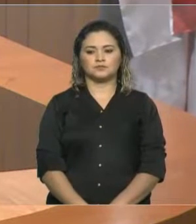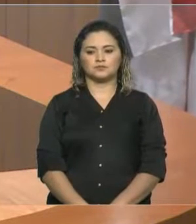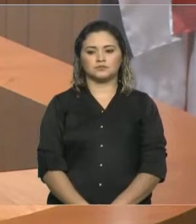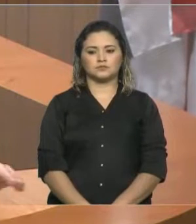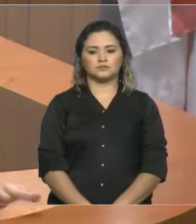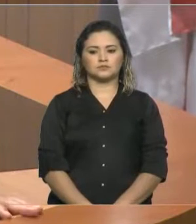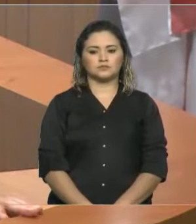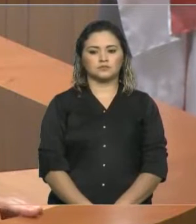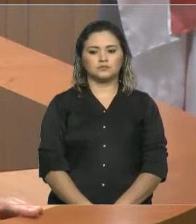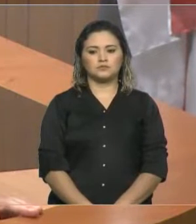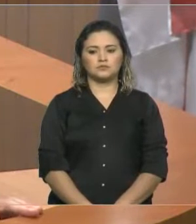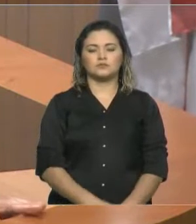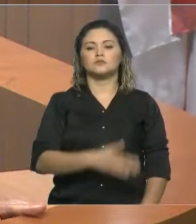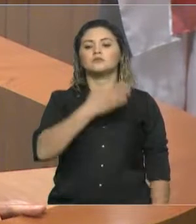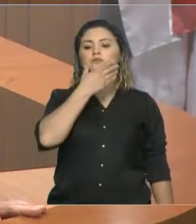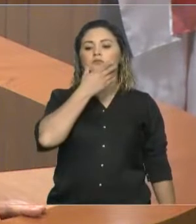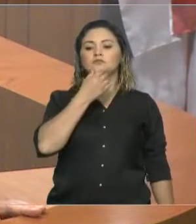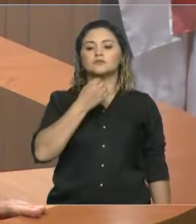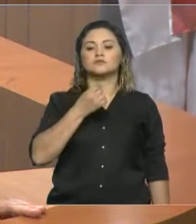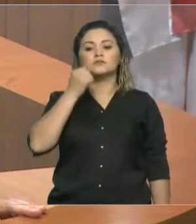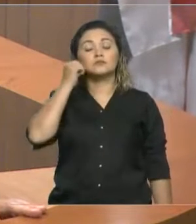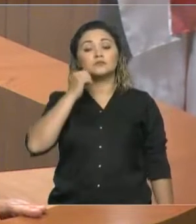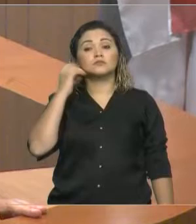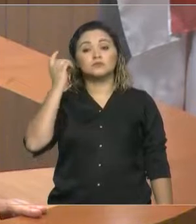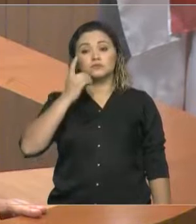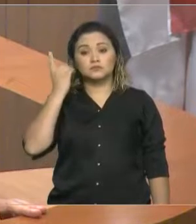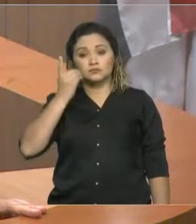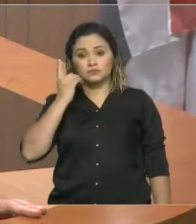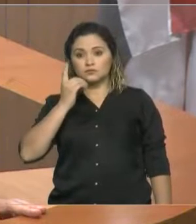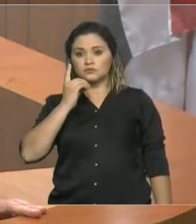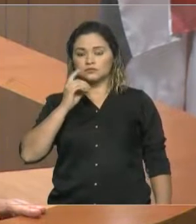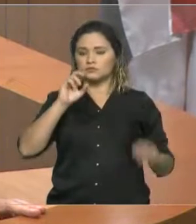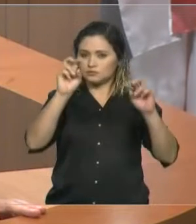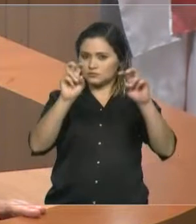senhoras, senhores deputados, imprensa,